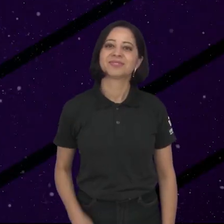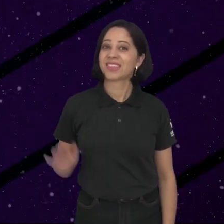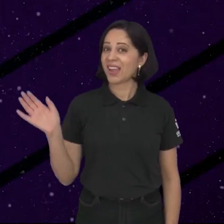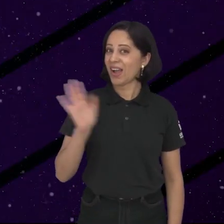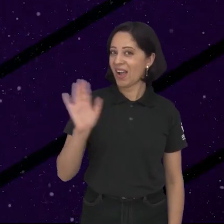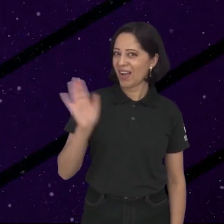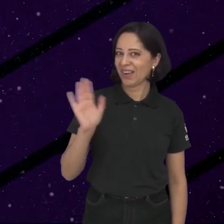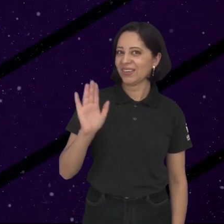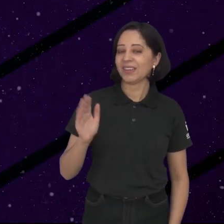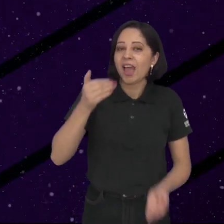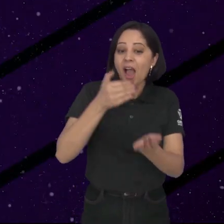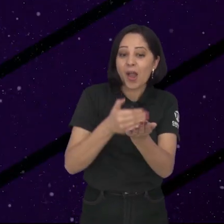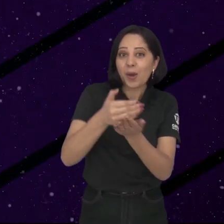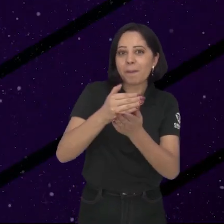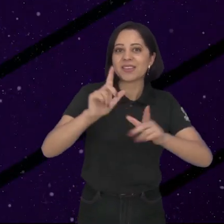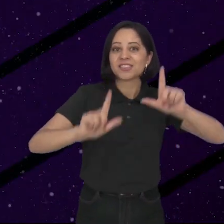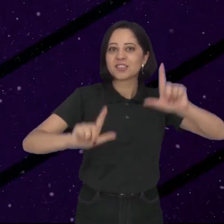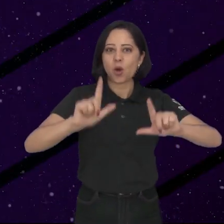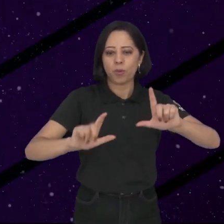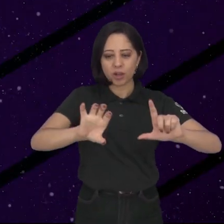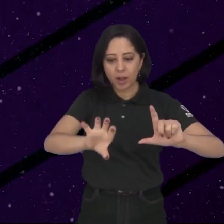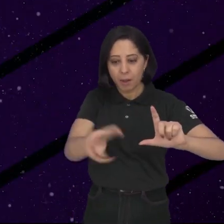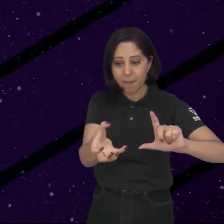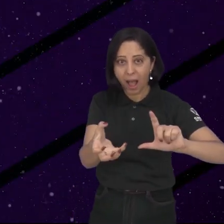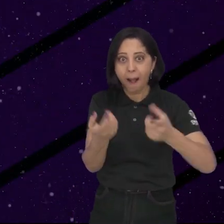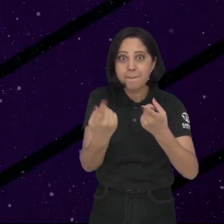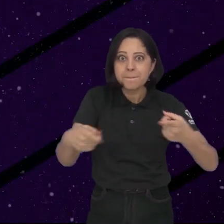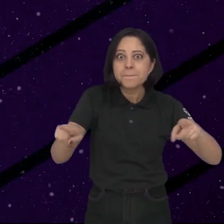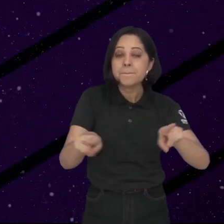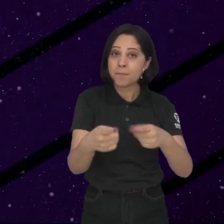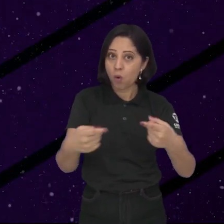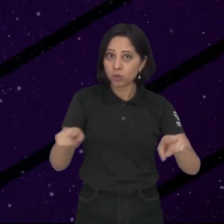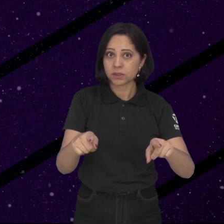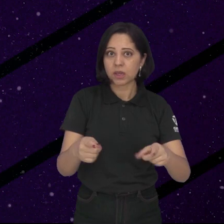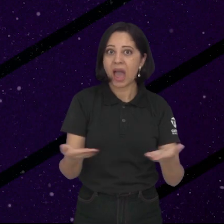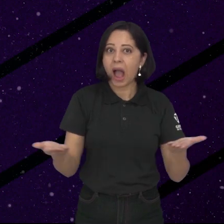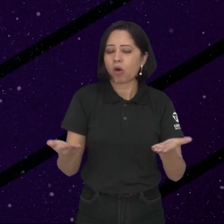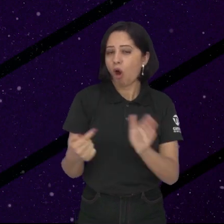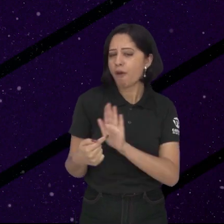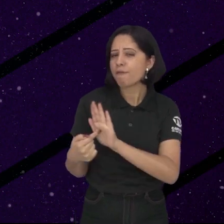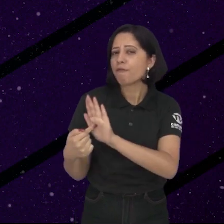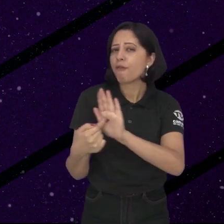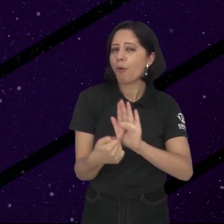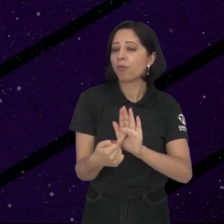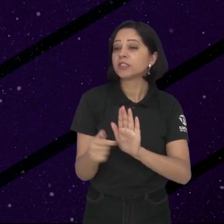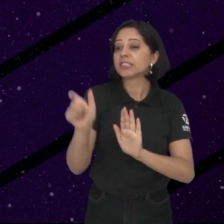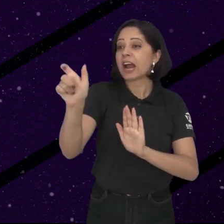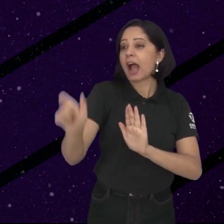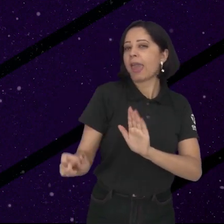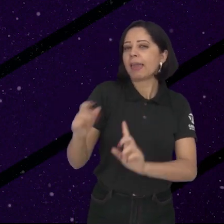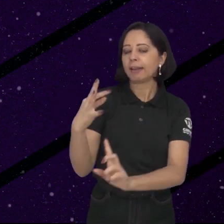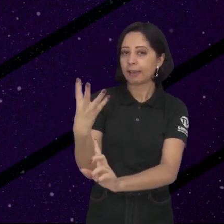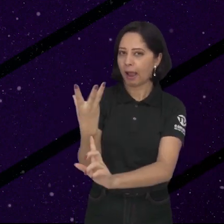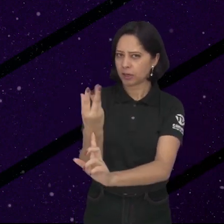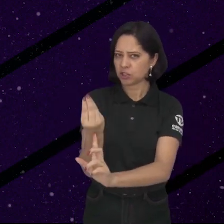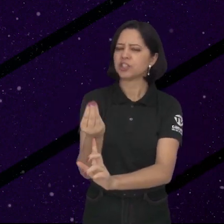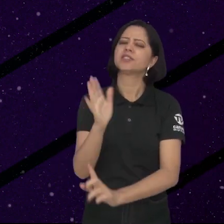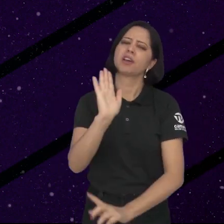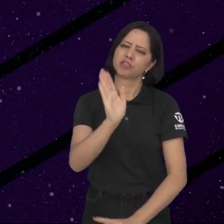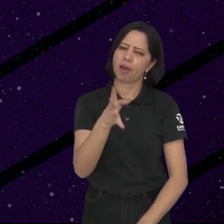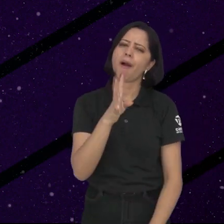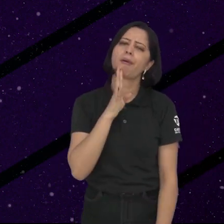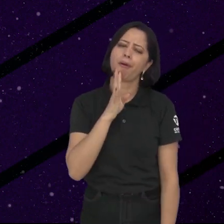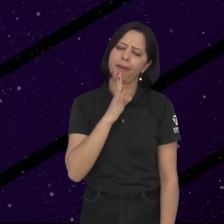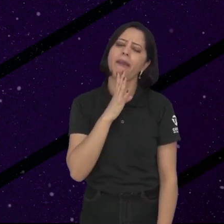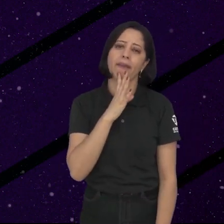Oi, gente, tá começando o Sobe o Som e no episódio de hoje a gente vai trazer um artista que já passou aqui pela nossa programação e que tá ganhando